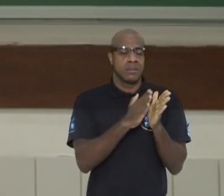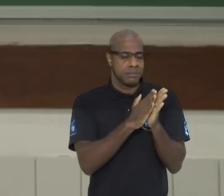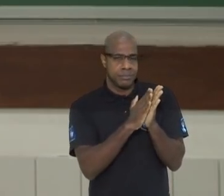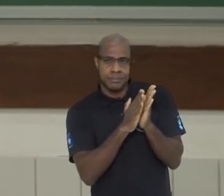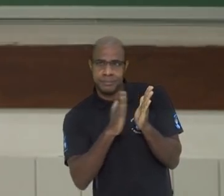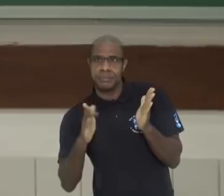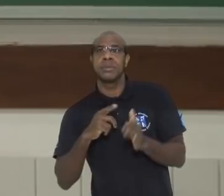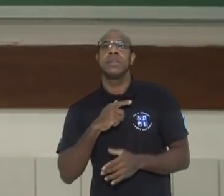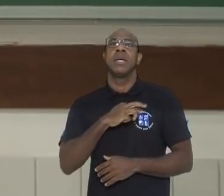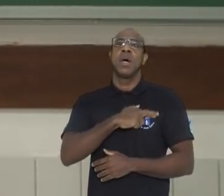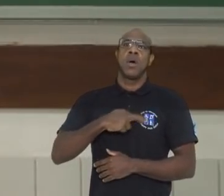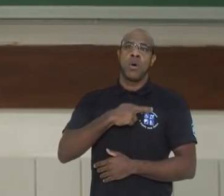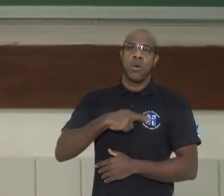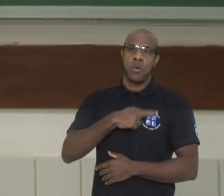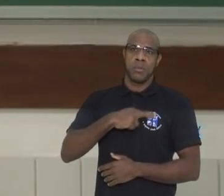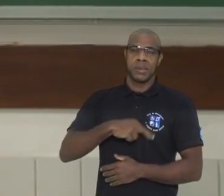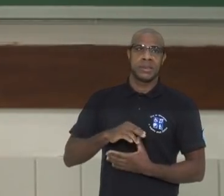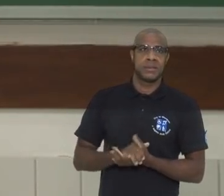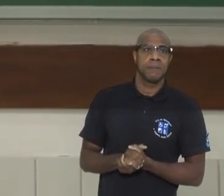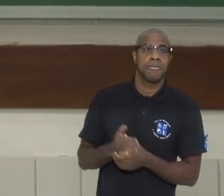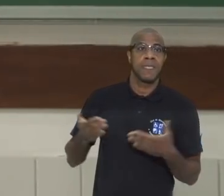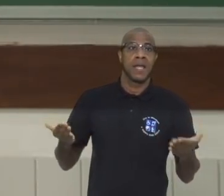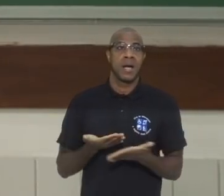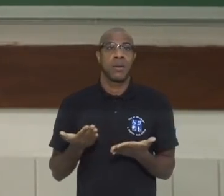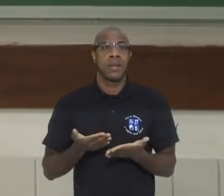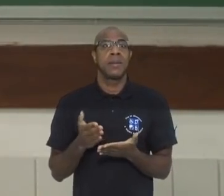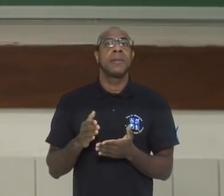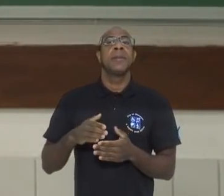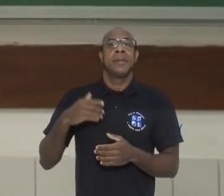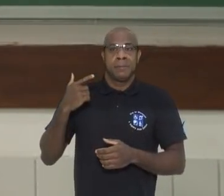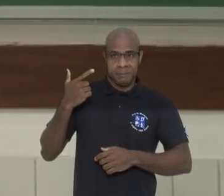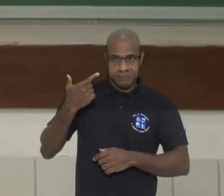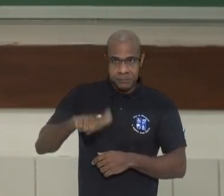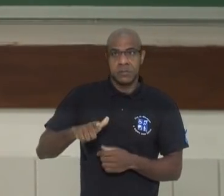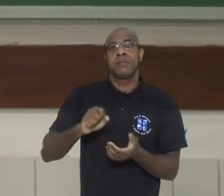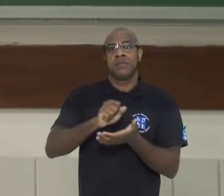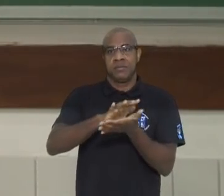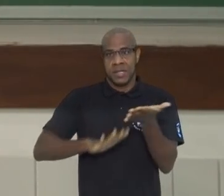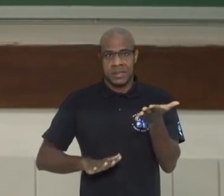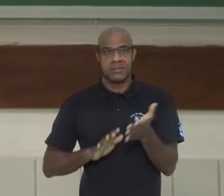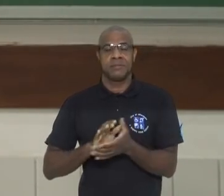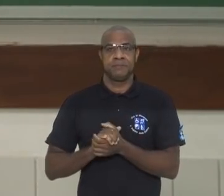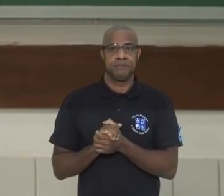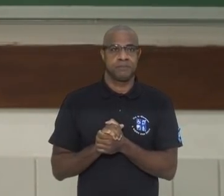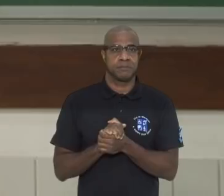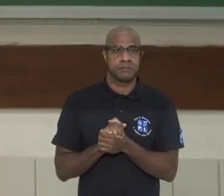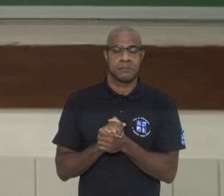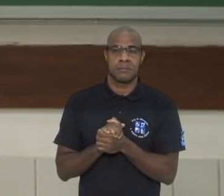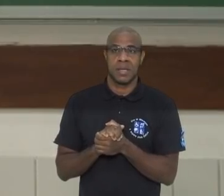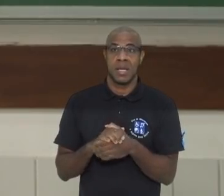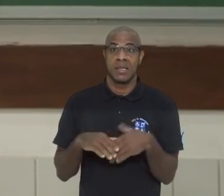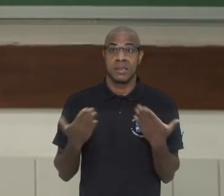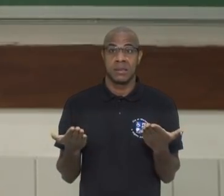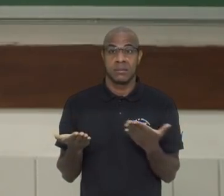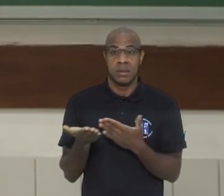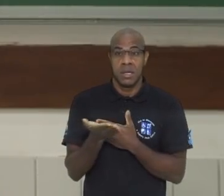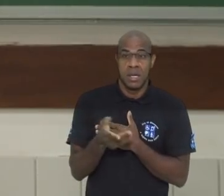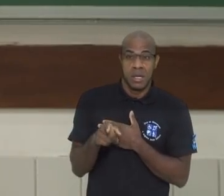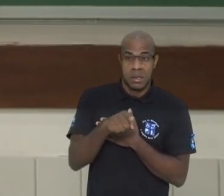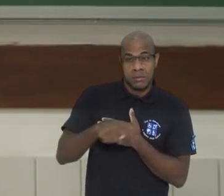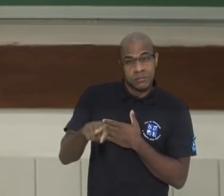Então, vamos fazer uma atividade agora, mais uma aí sobre o Pequeno Príncipe. Então, vocês vão